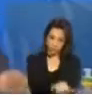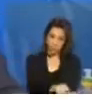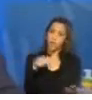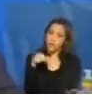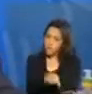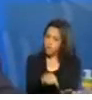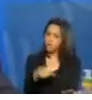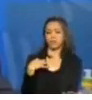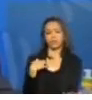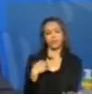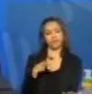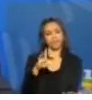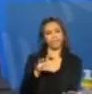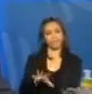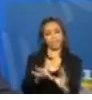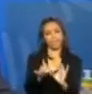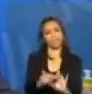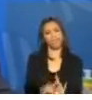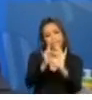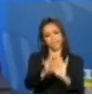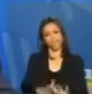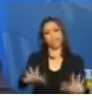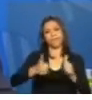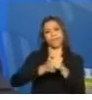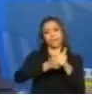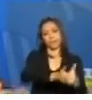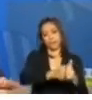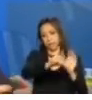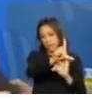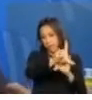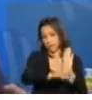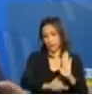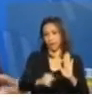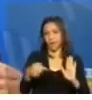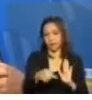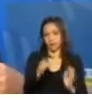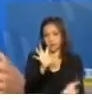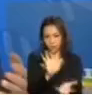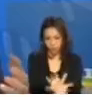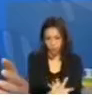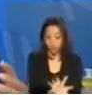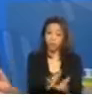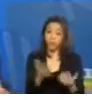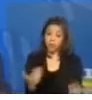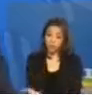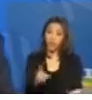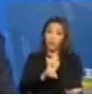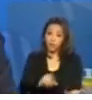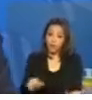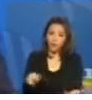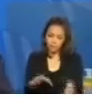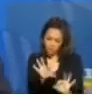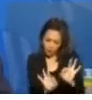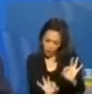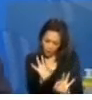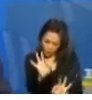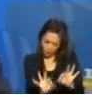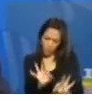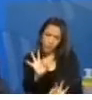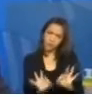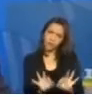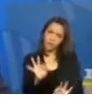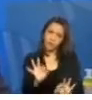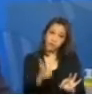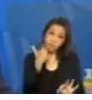elegíveis perante a legislação. Então, ao longo do dia vai haver o refinamento, vamos ver se